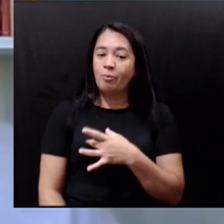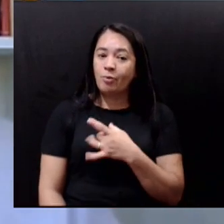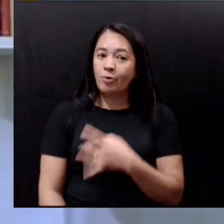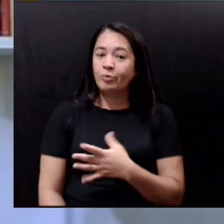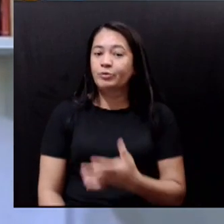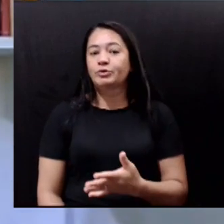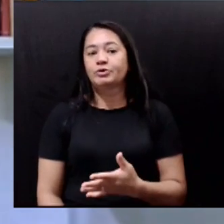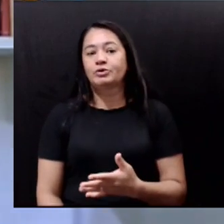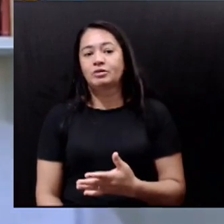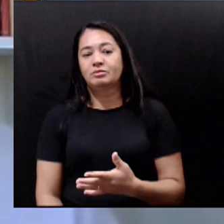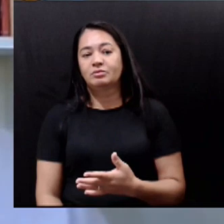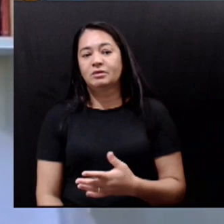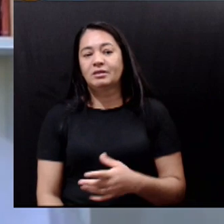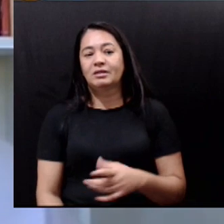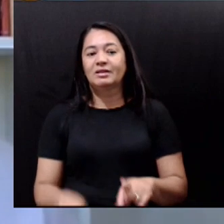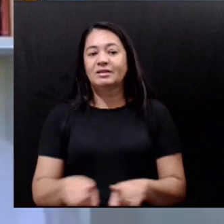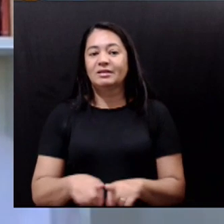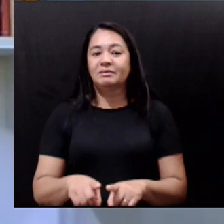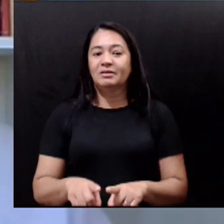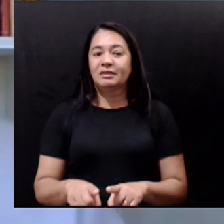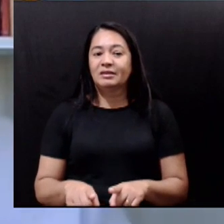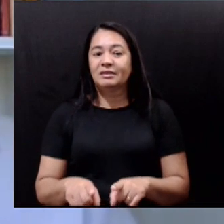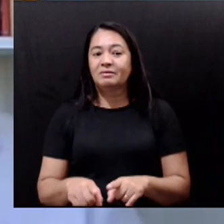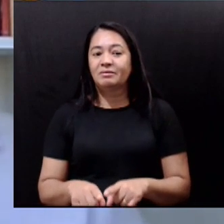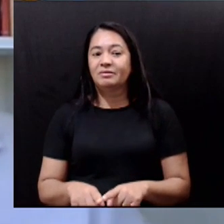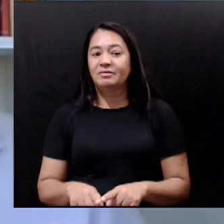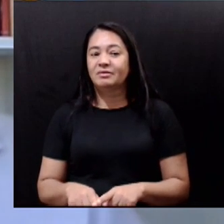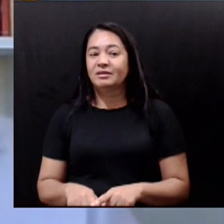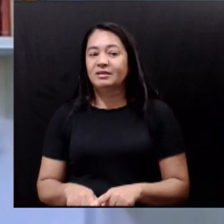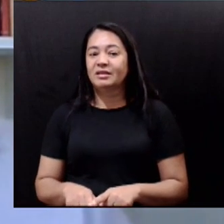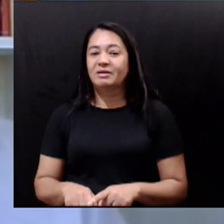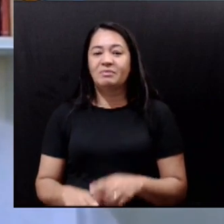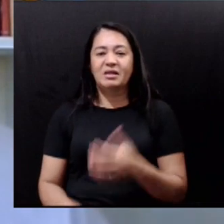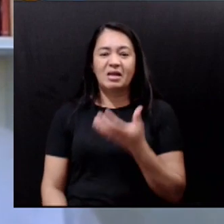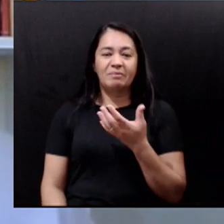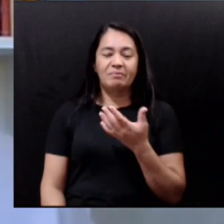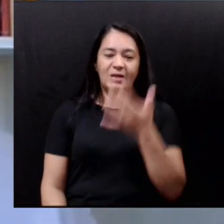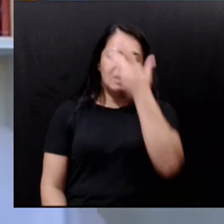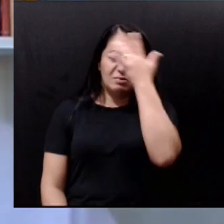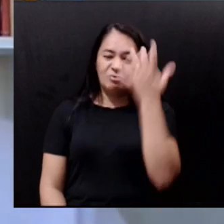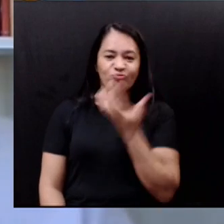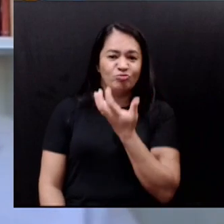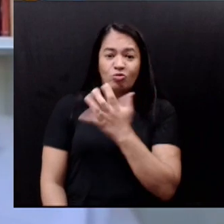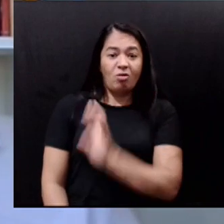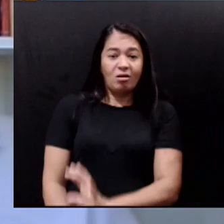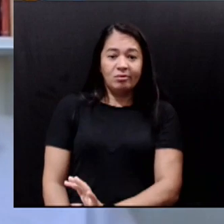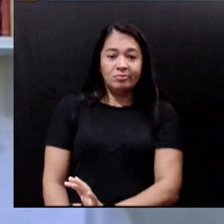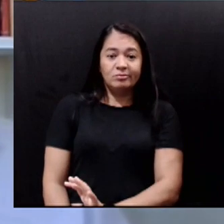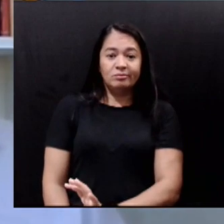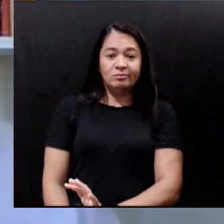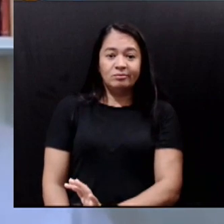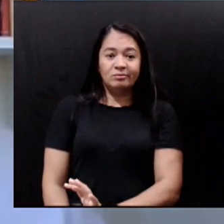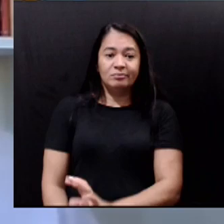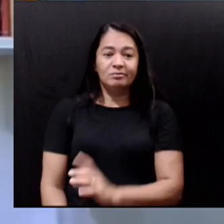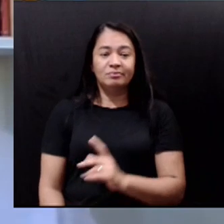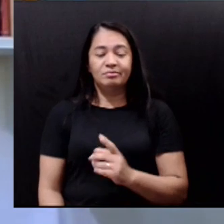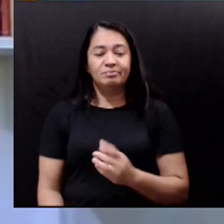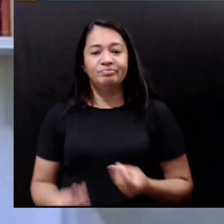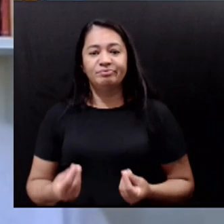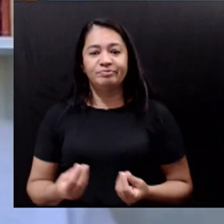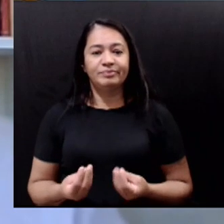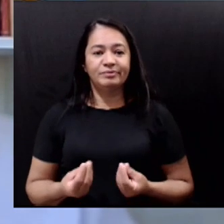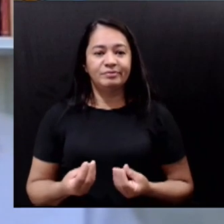pouco forte que eu vou falar, mas talvez seja um pouco de desinteresse, né? Porque, dito aqui, as pessoas